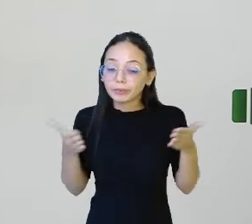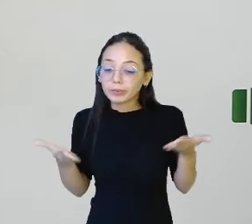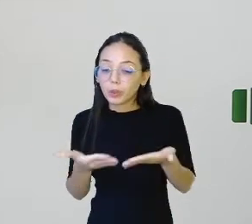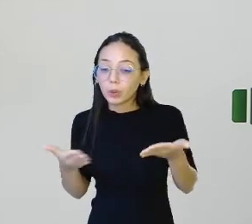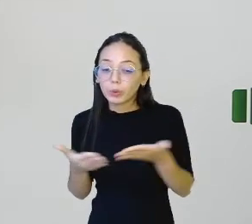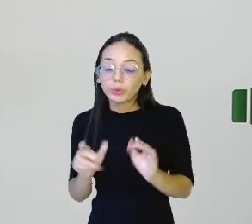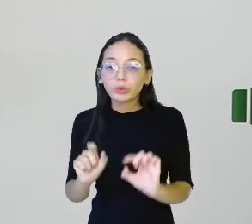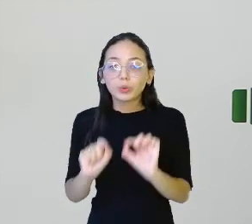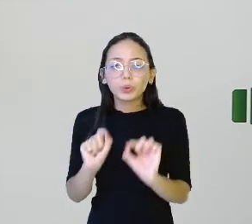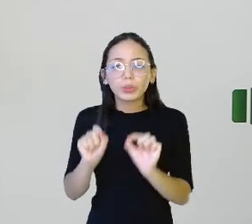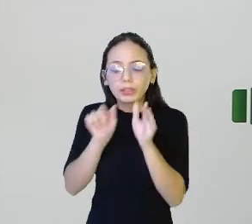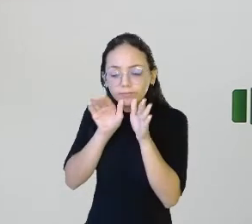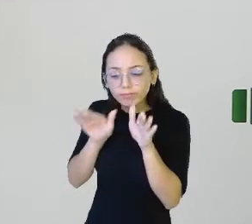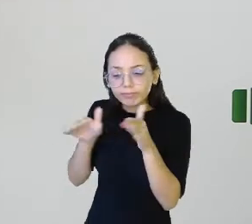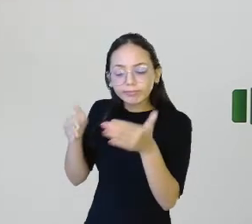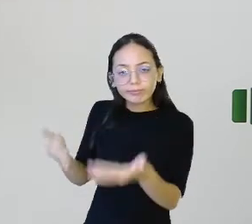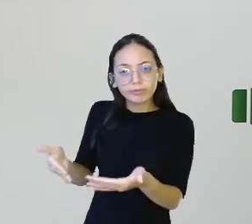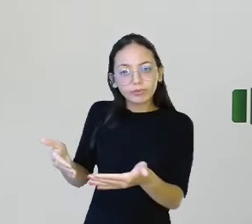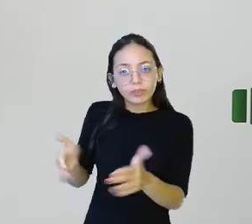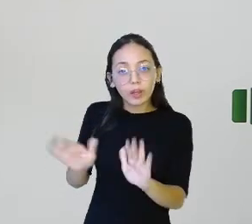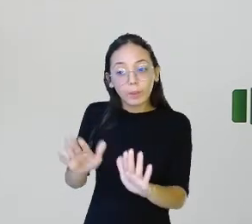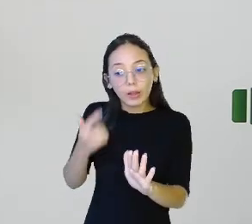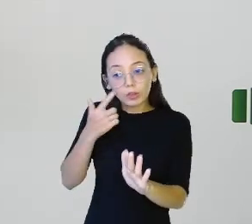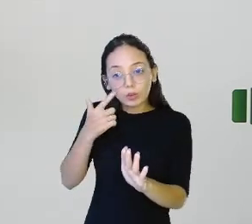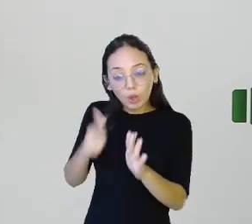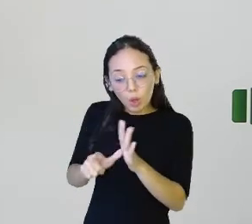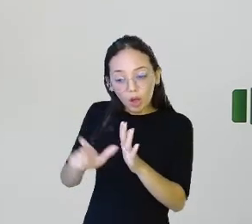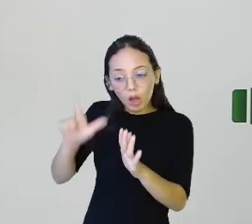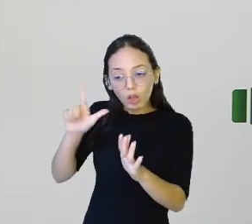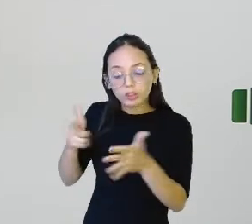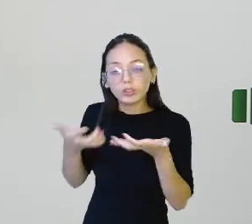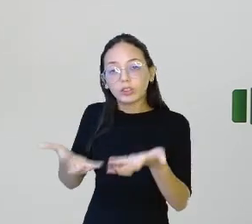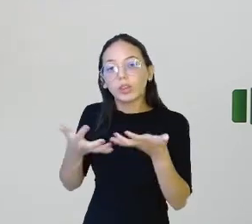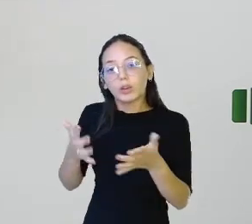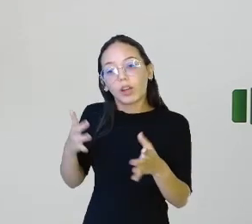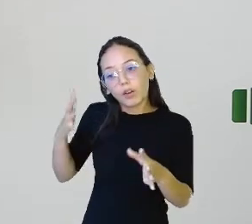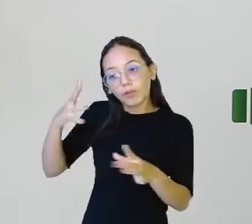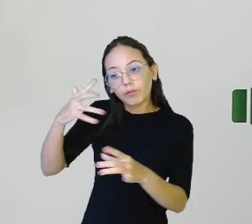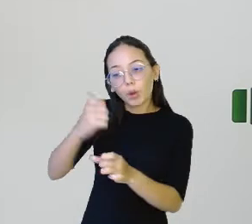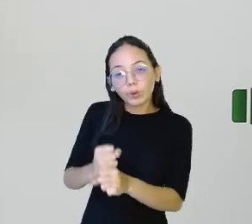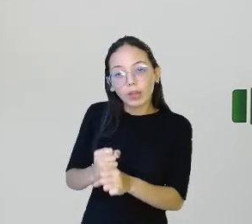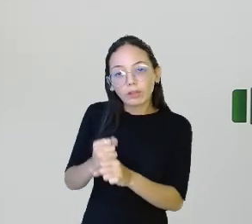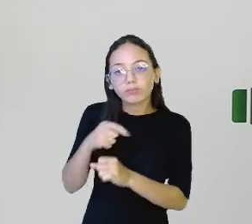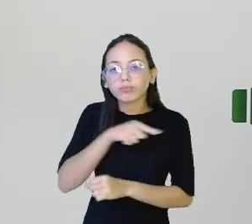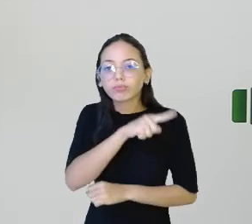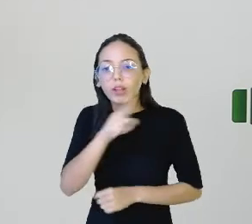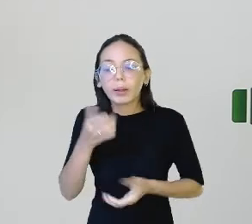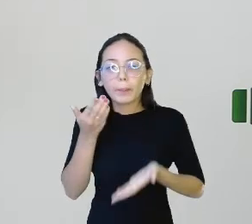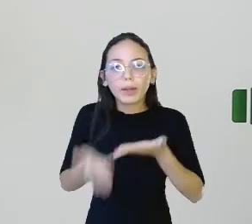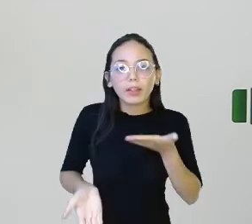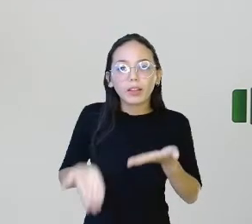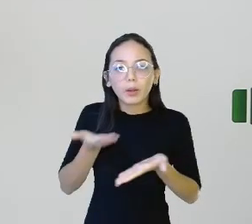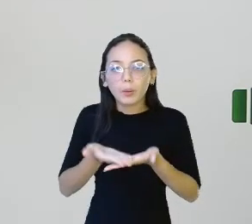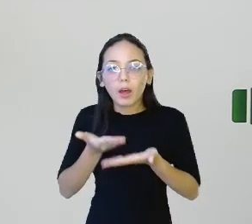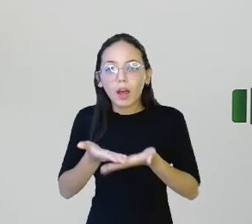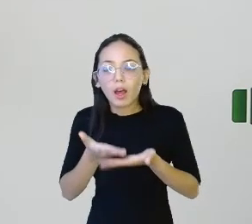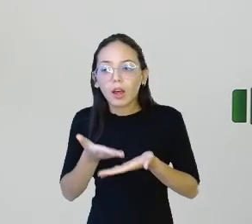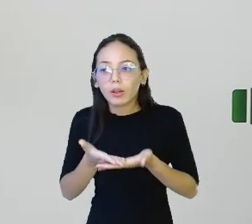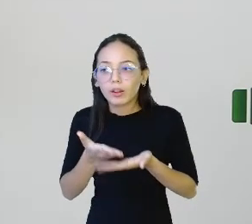uma forma mais específica. Só que antes eu vou precisar retomar. Você que perdeu a aula de números